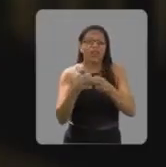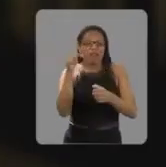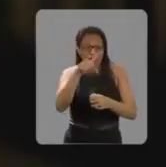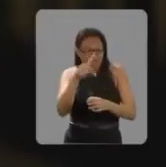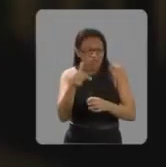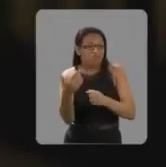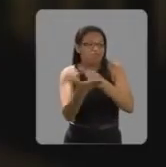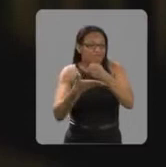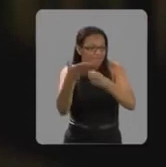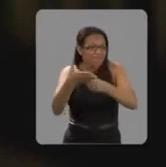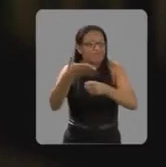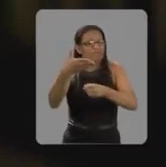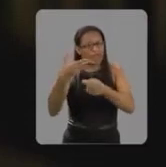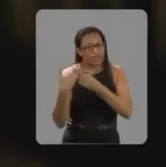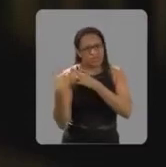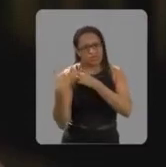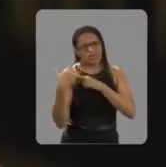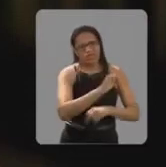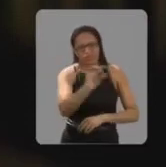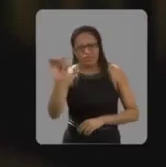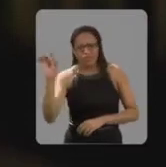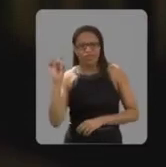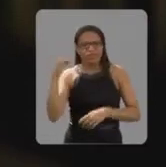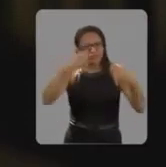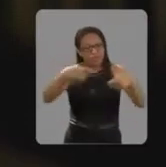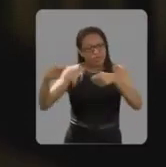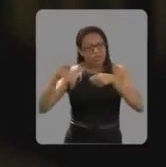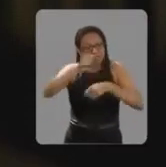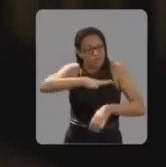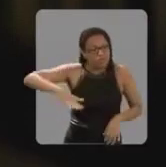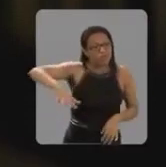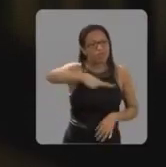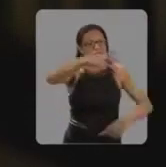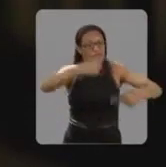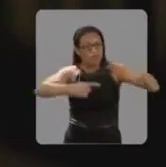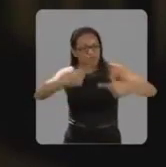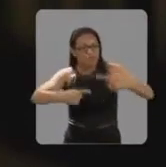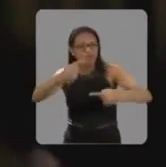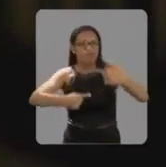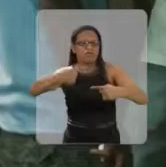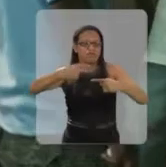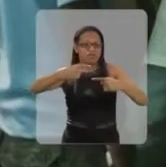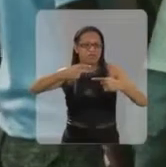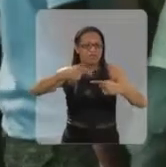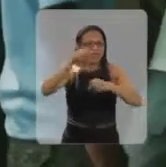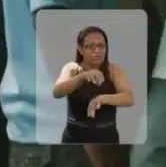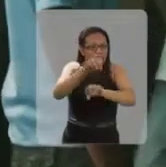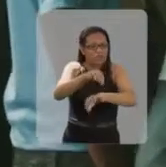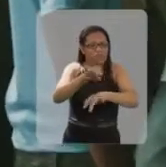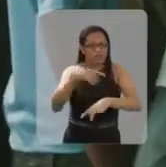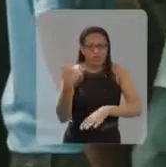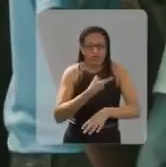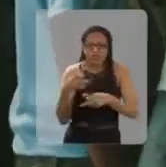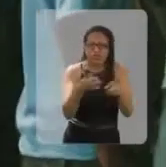fundamentais precisam de um ambiente político-educacional para que você perceba. Nós estamos